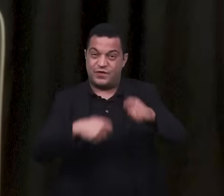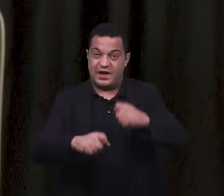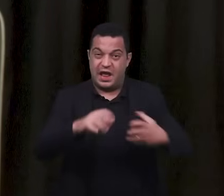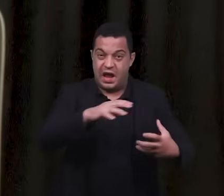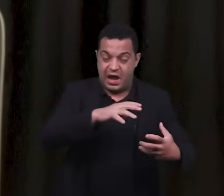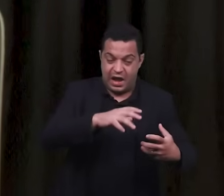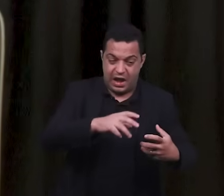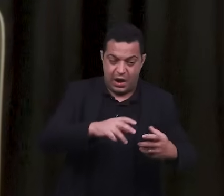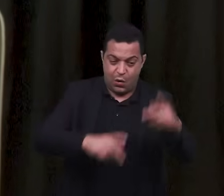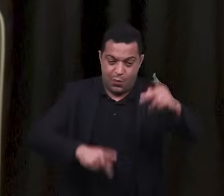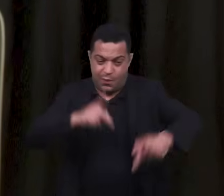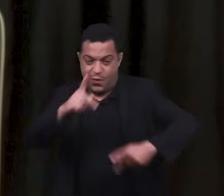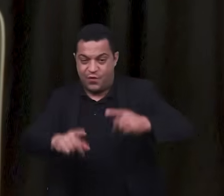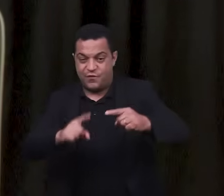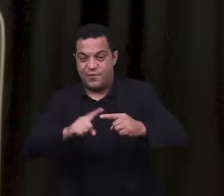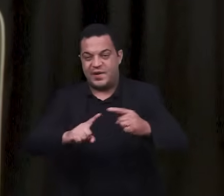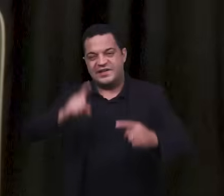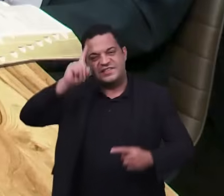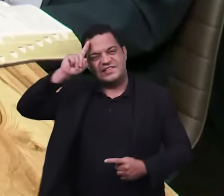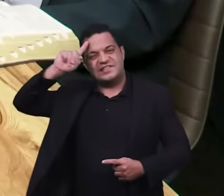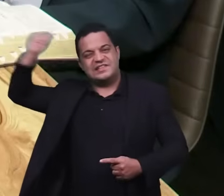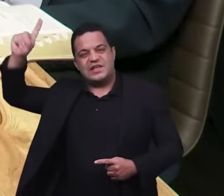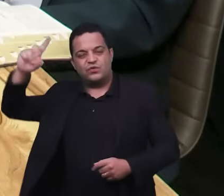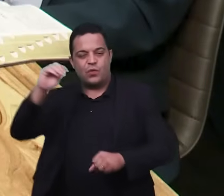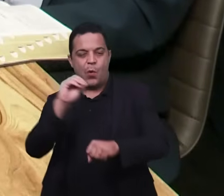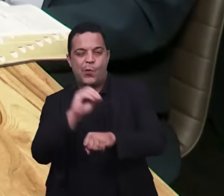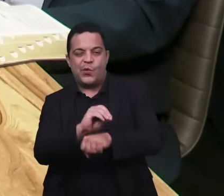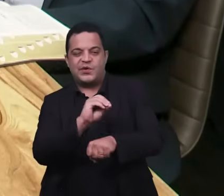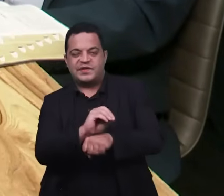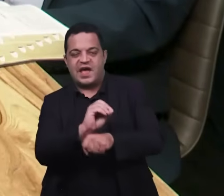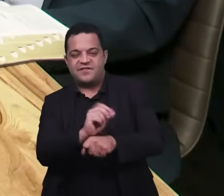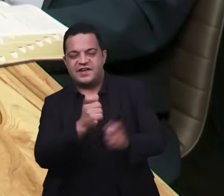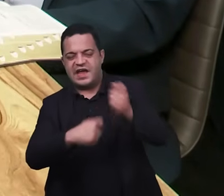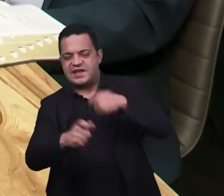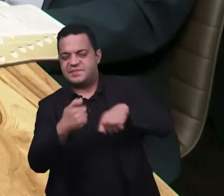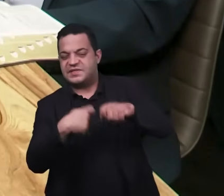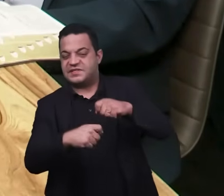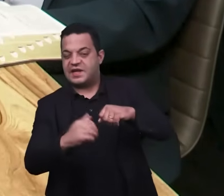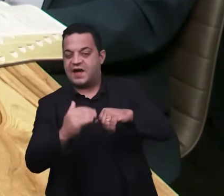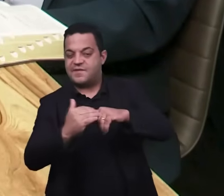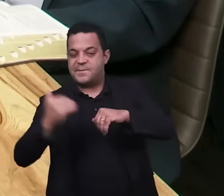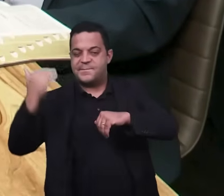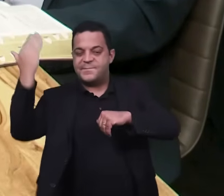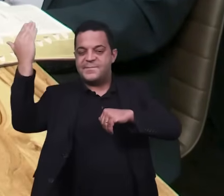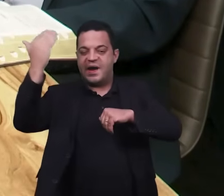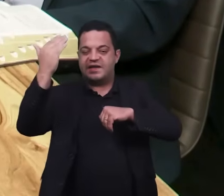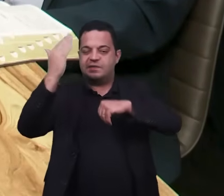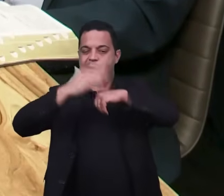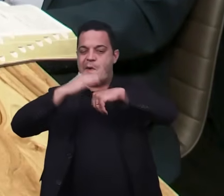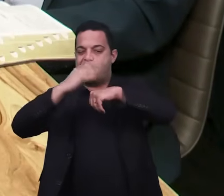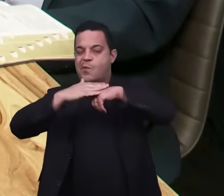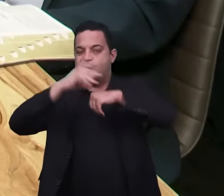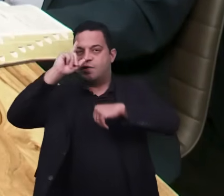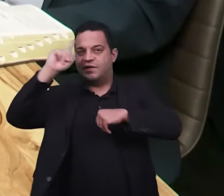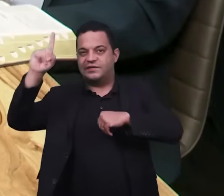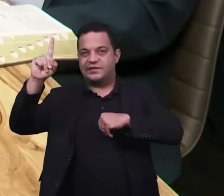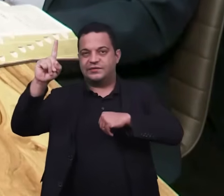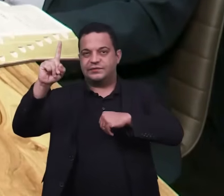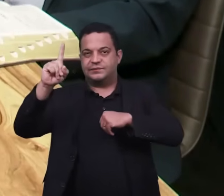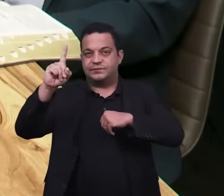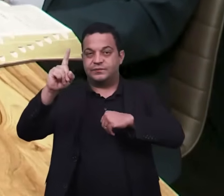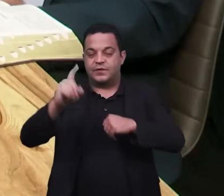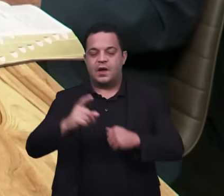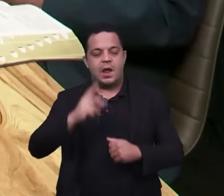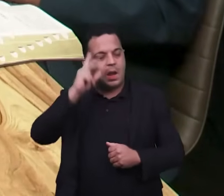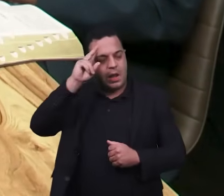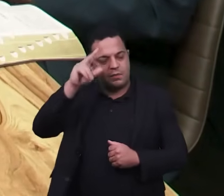e visando o bem do seu povo. E tudo que Deus faz tem ordem, tem governo. Eu cito na Bíblia